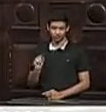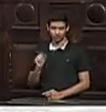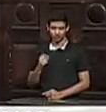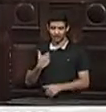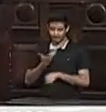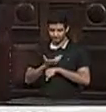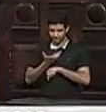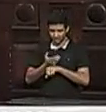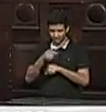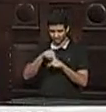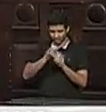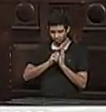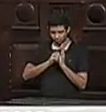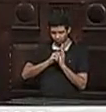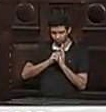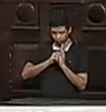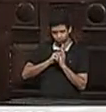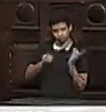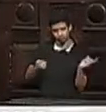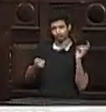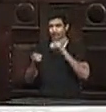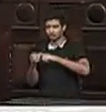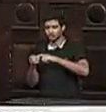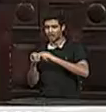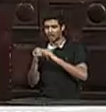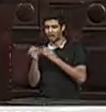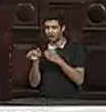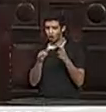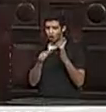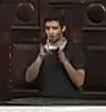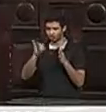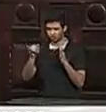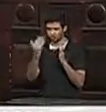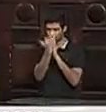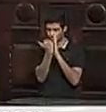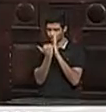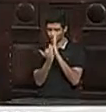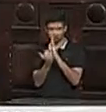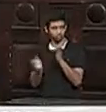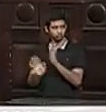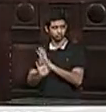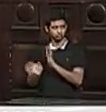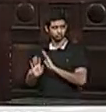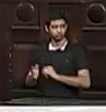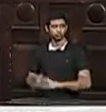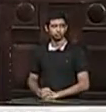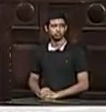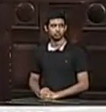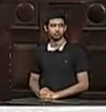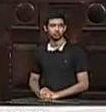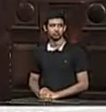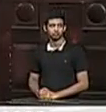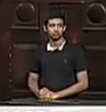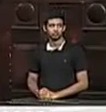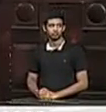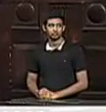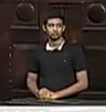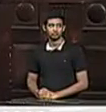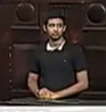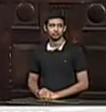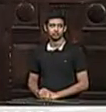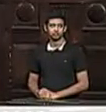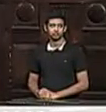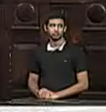matéria não retornasse à ordem do dia, não obstante ter recebido inúmeras emendas, porque